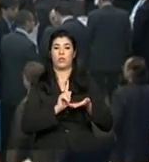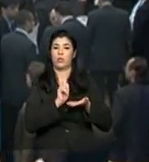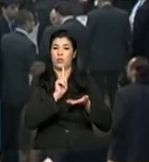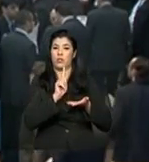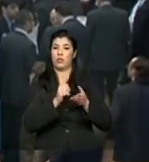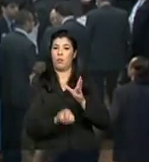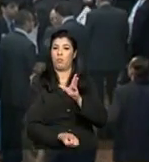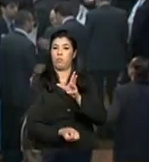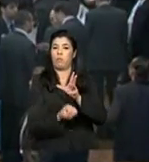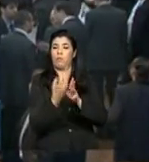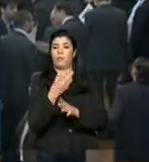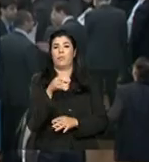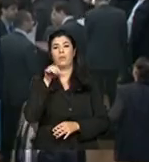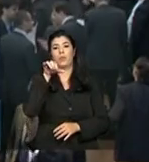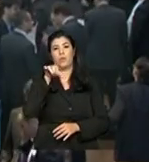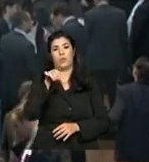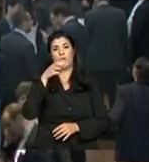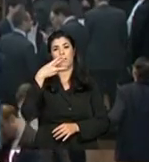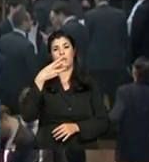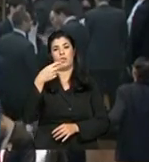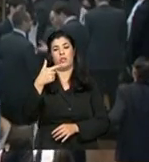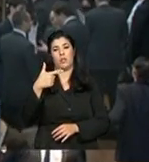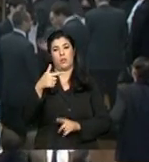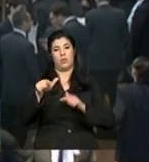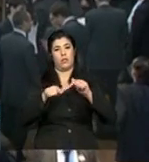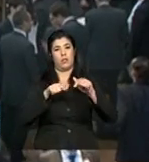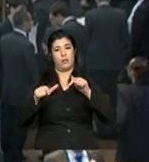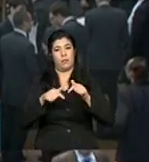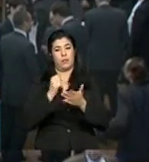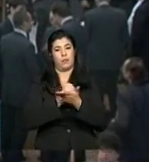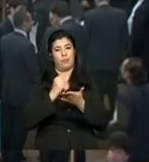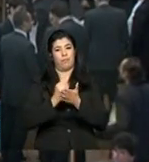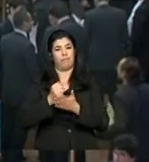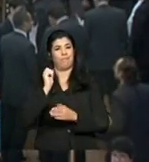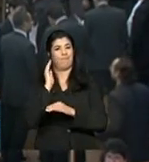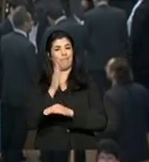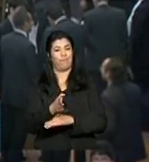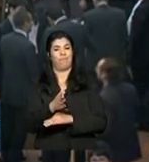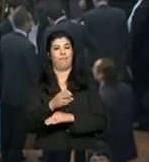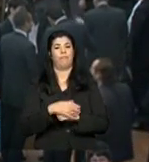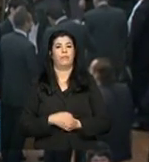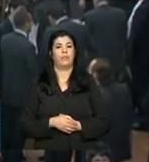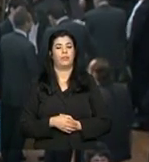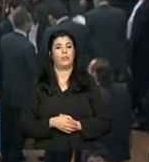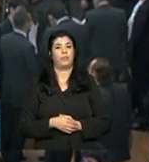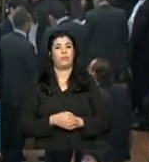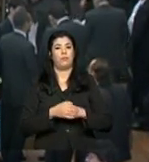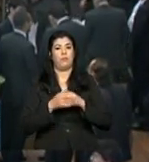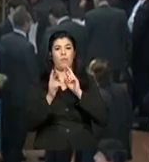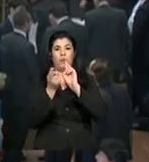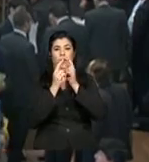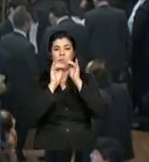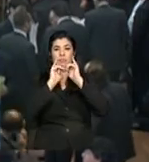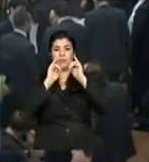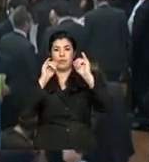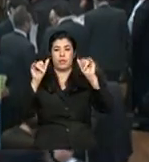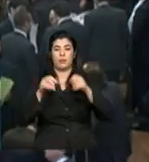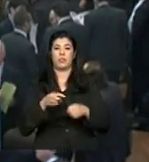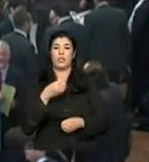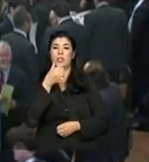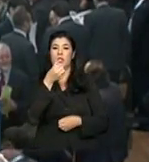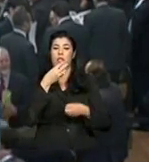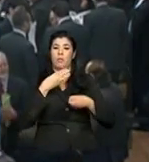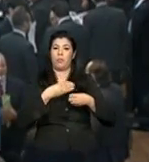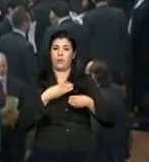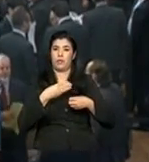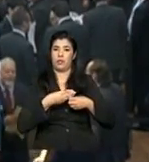gere 932 empregos diretos. E essas linhas vão passar por 6 municípios de